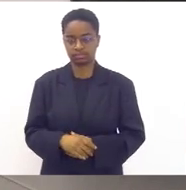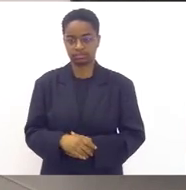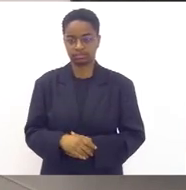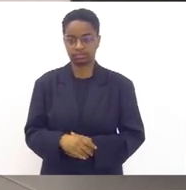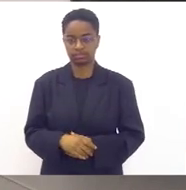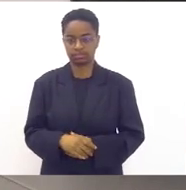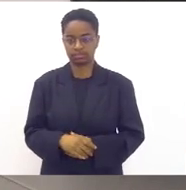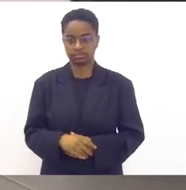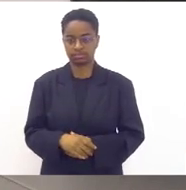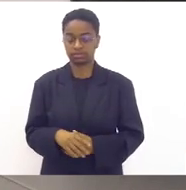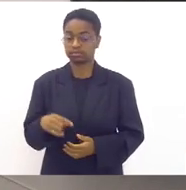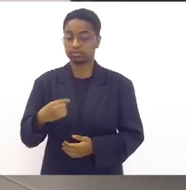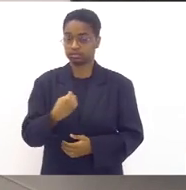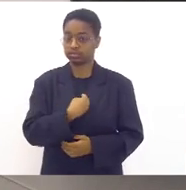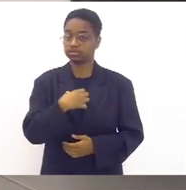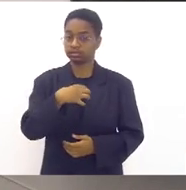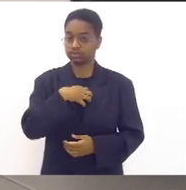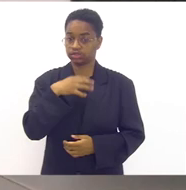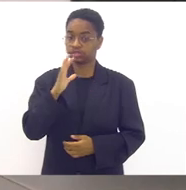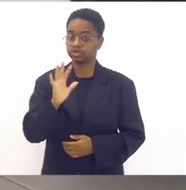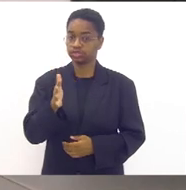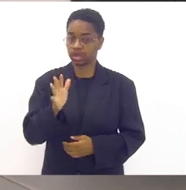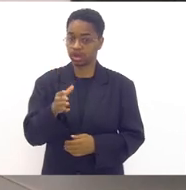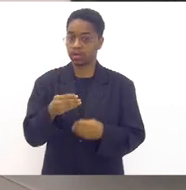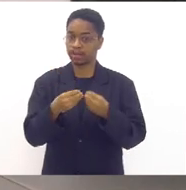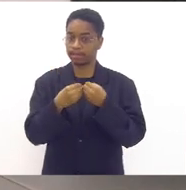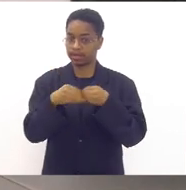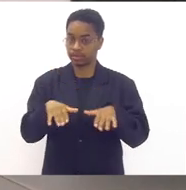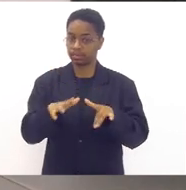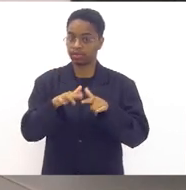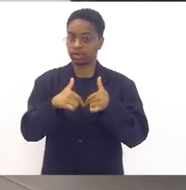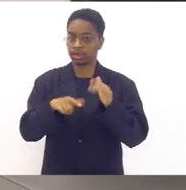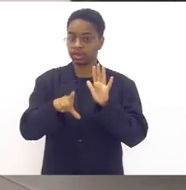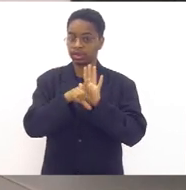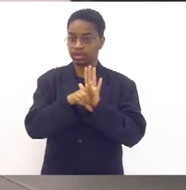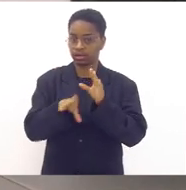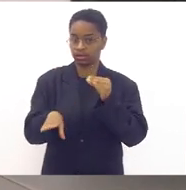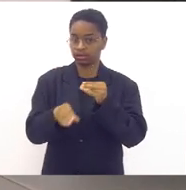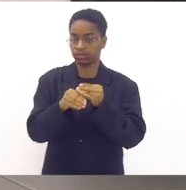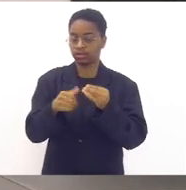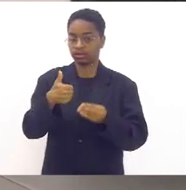aqui a gente já sente os impactos da Lei Complementar